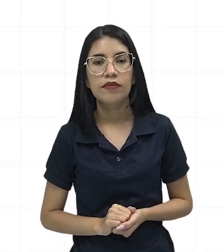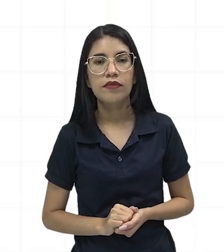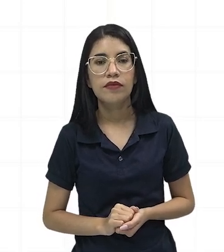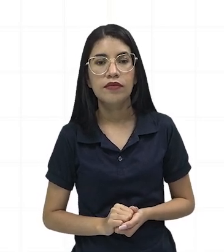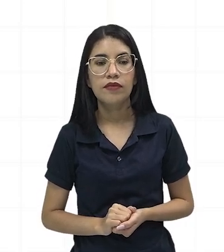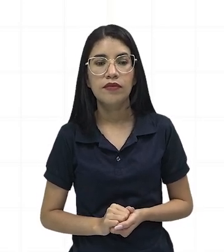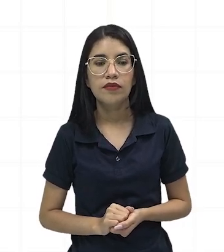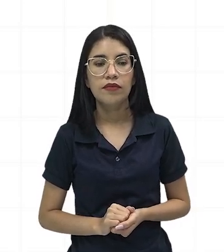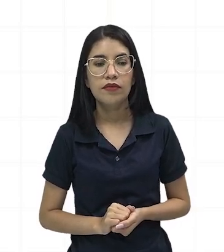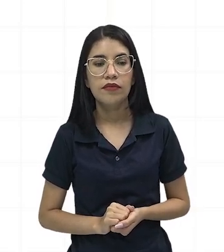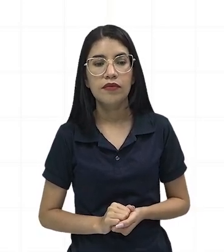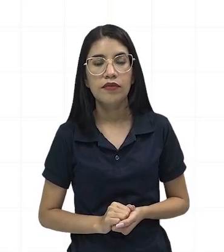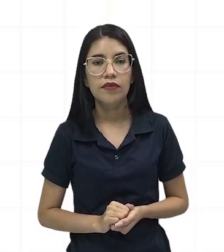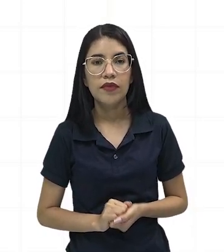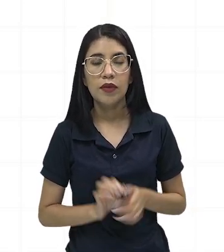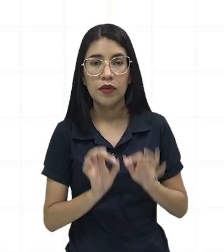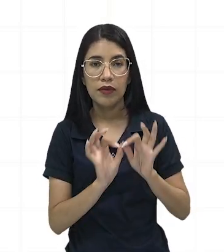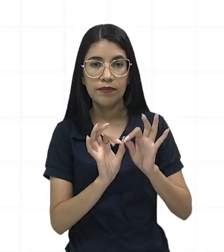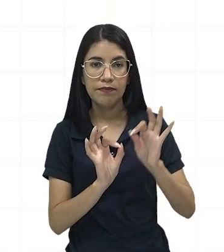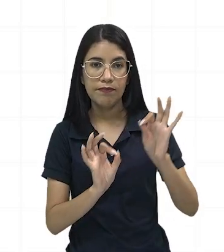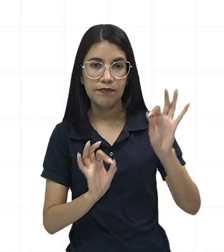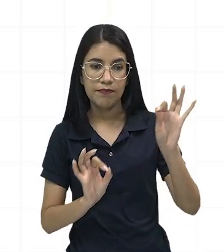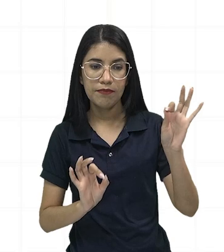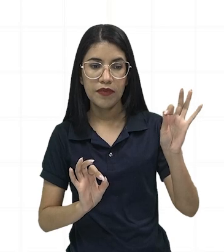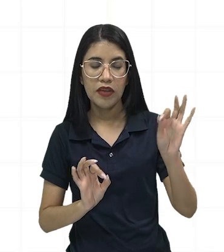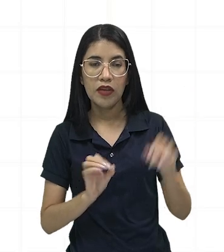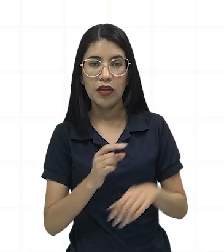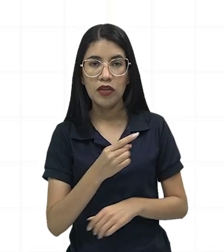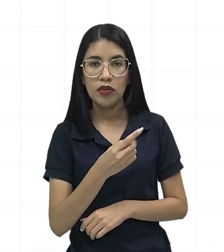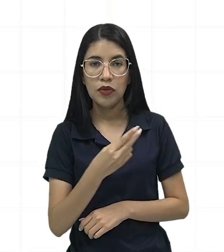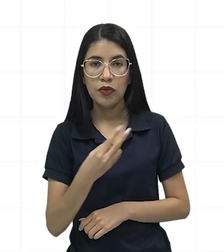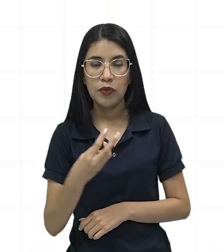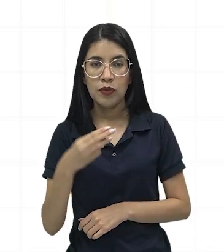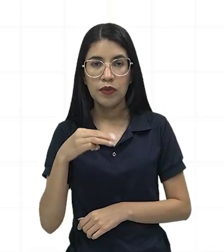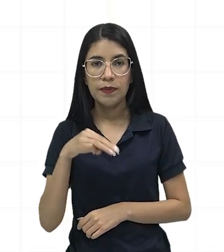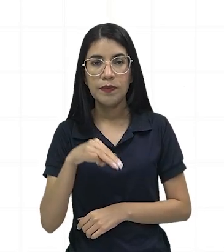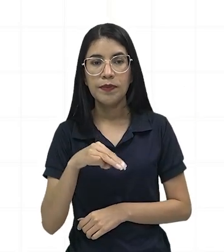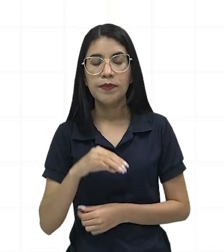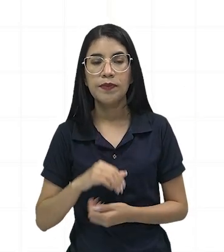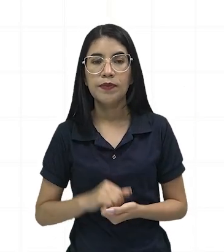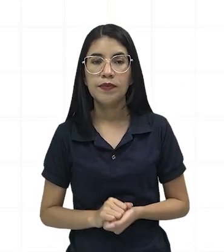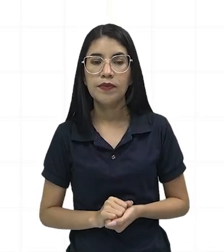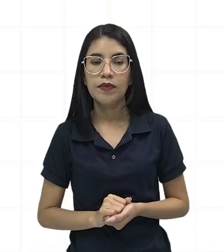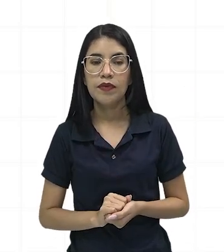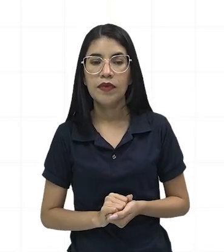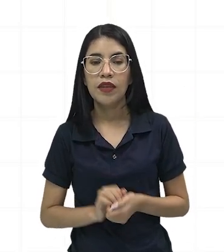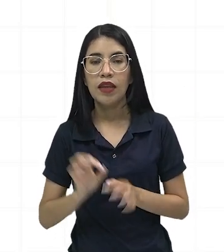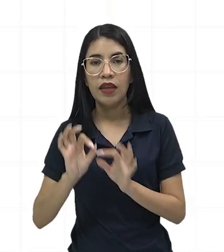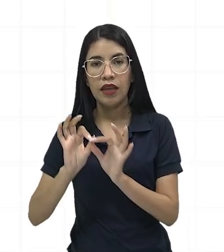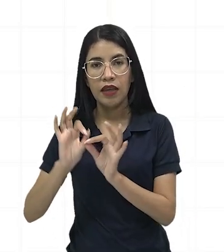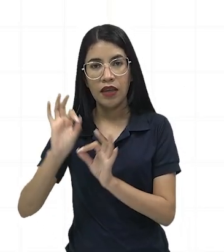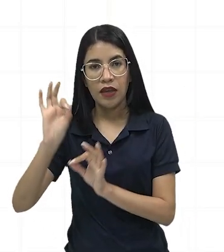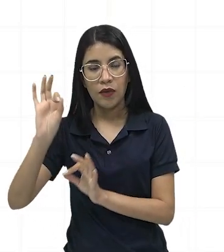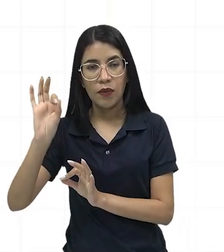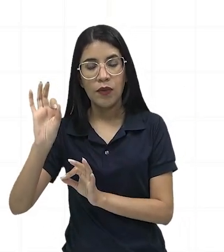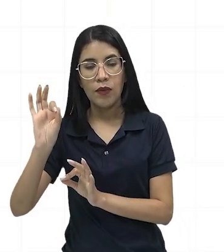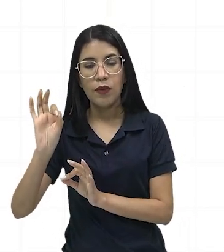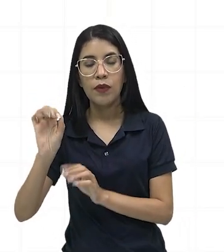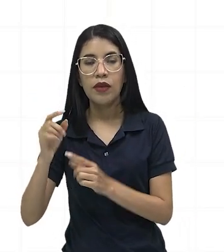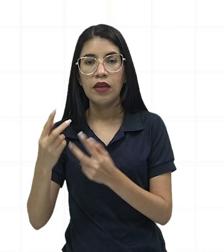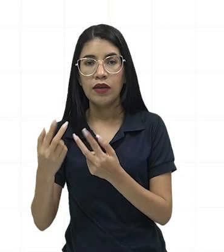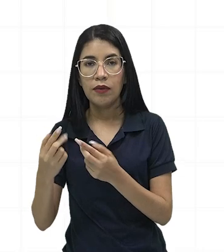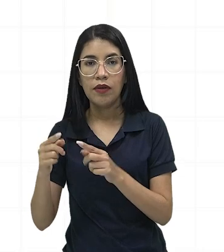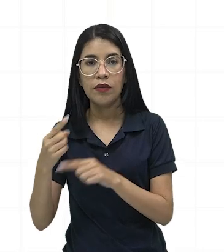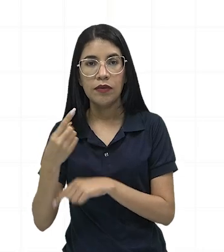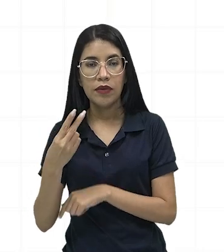triângulo. Nós temos aqui um lado de 12 metros. Esse lado aqui também tem a mesma